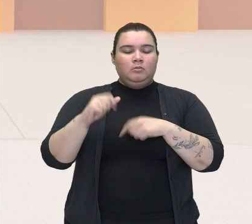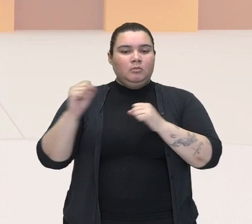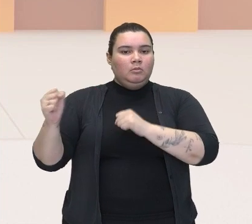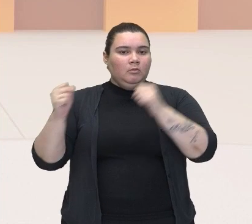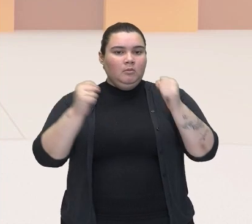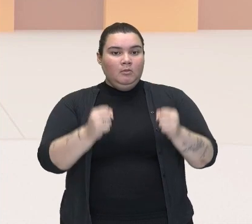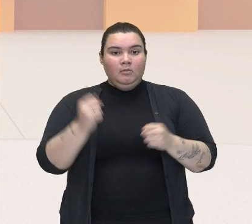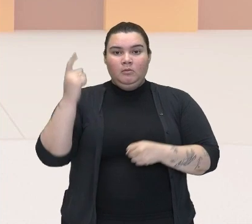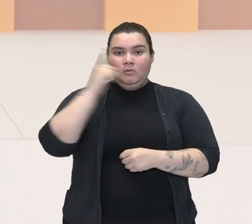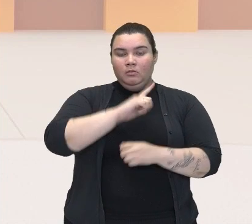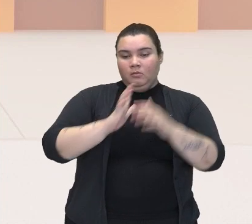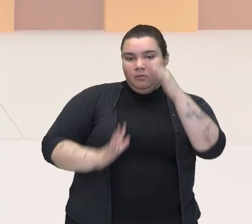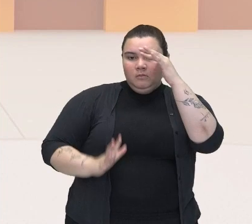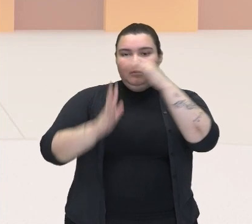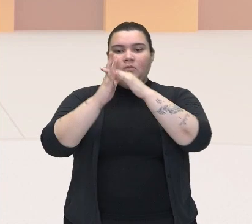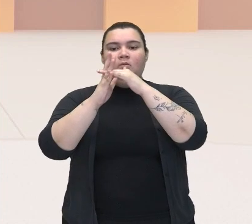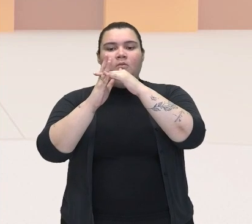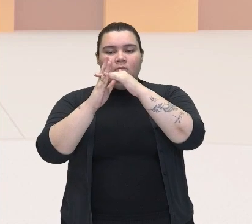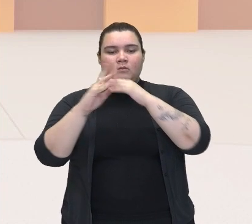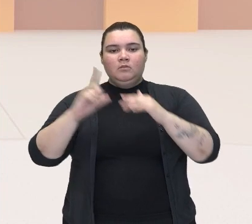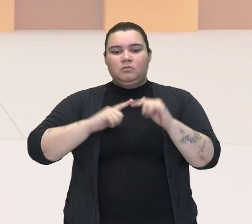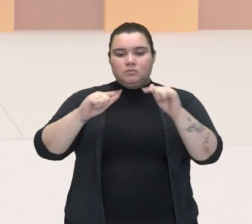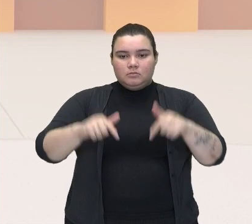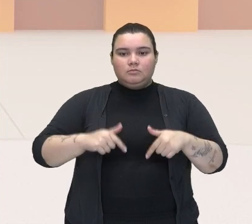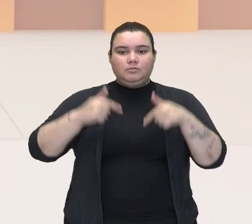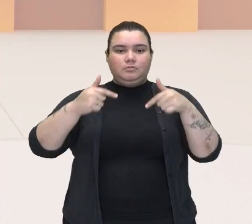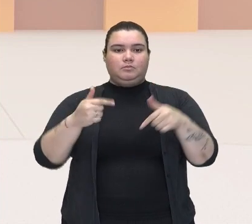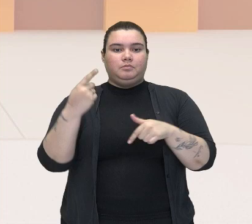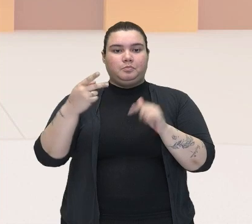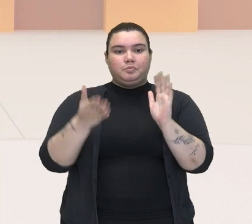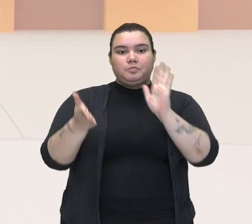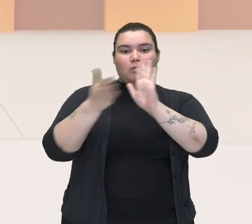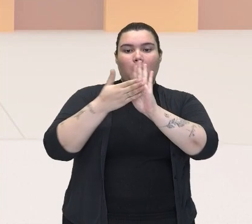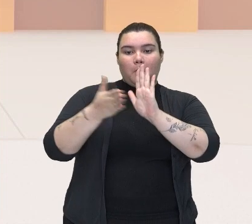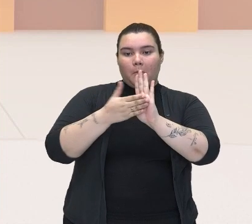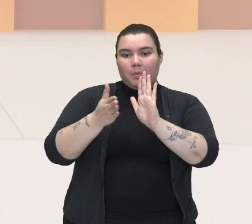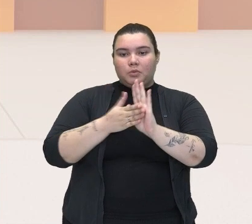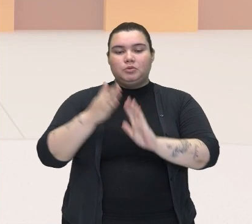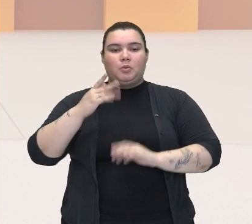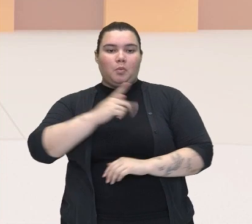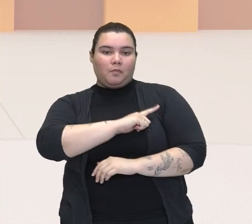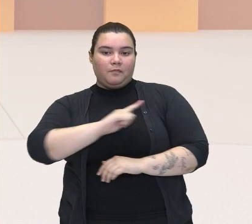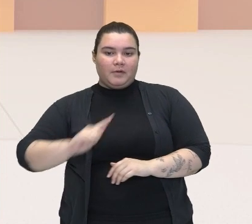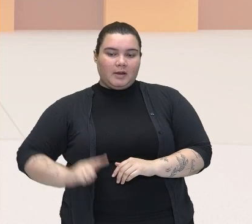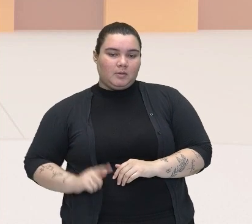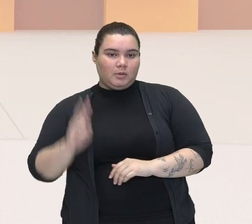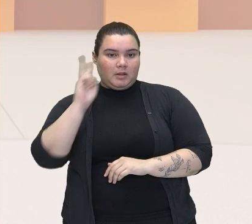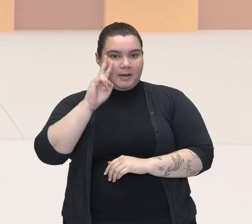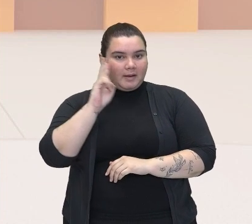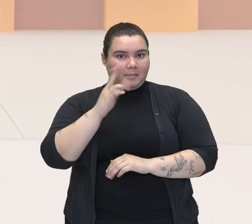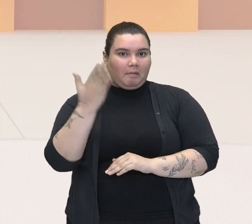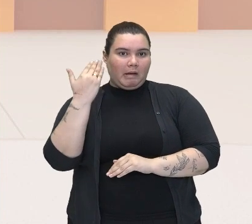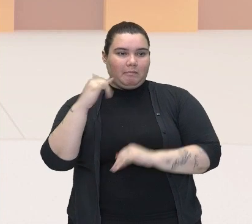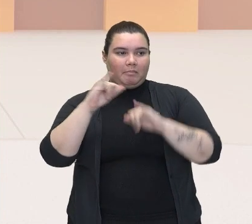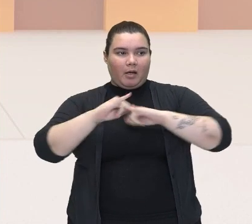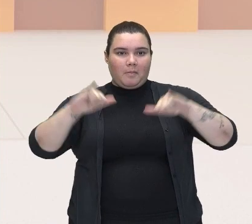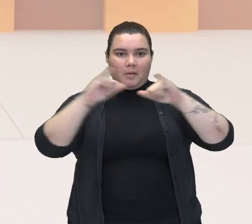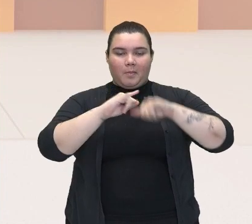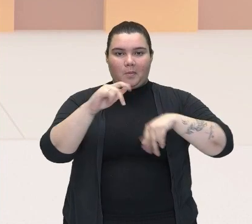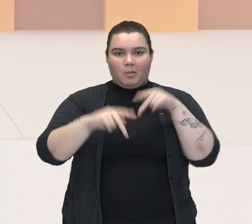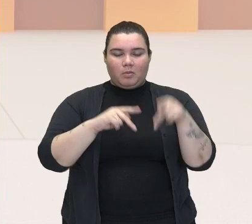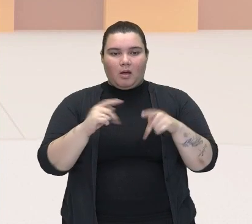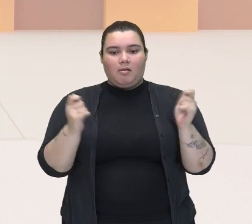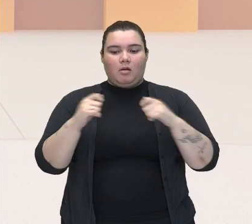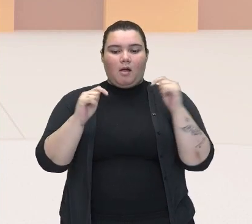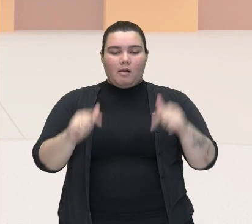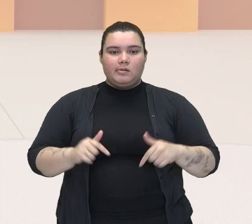no poder, colocar em prática as suas propostas de governo, as suas propostas para a população, né? Aquilo